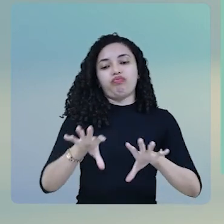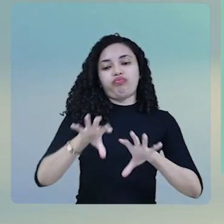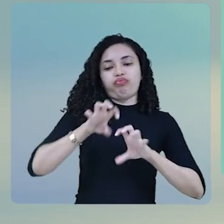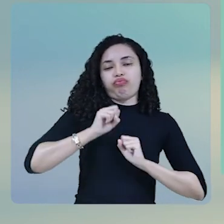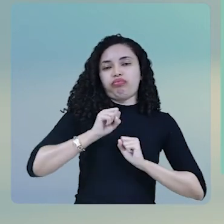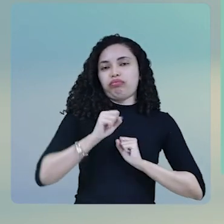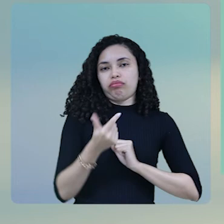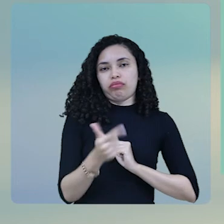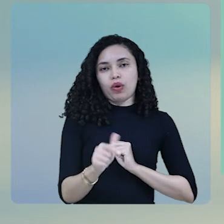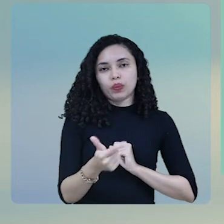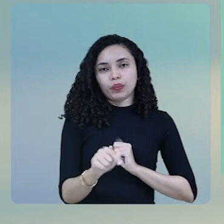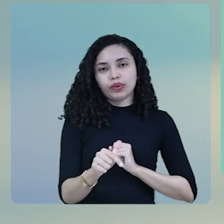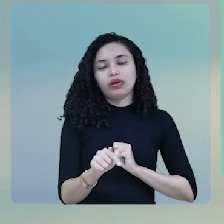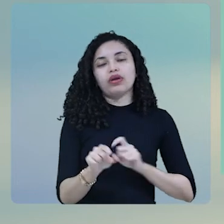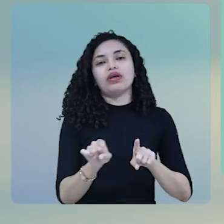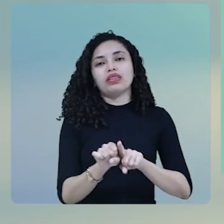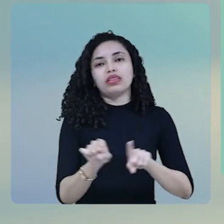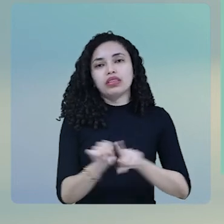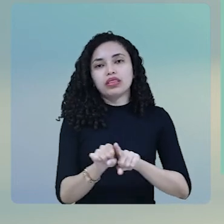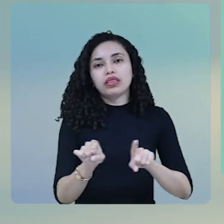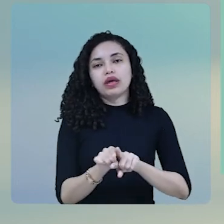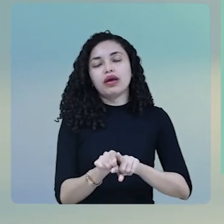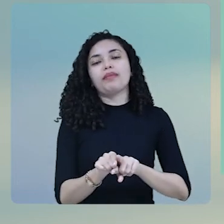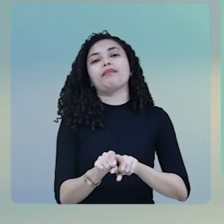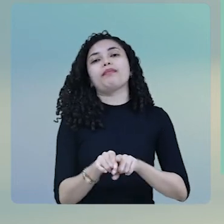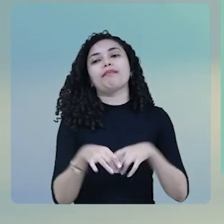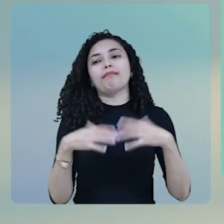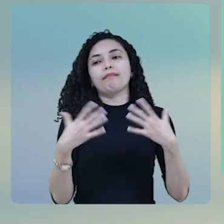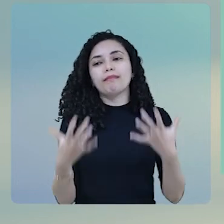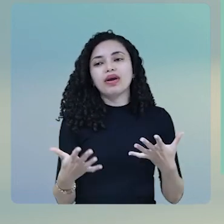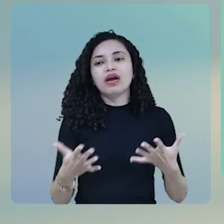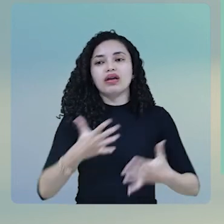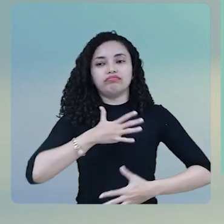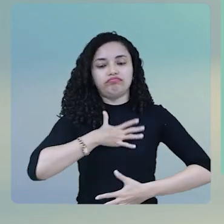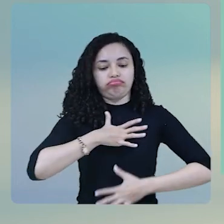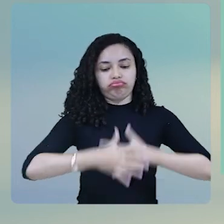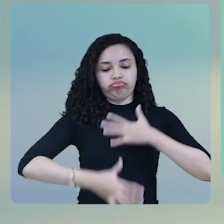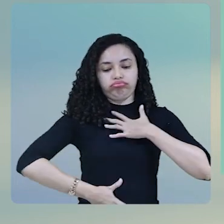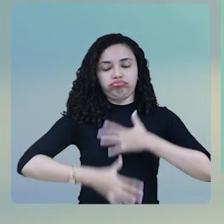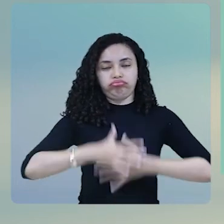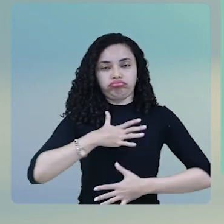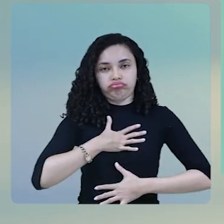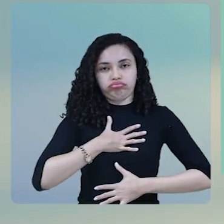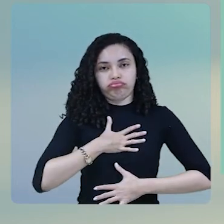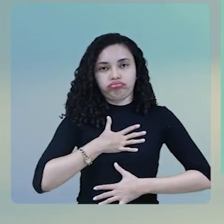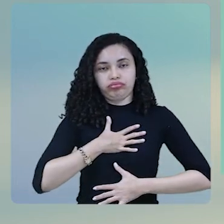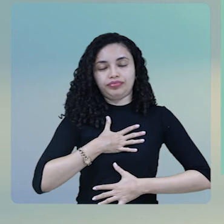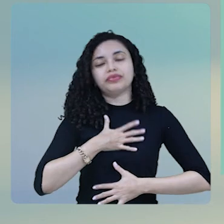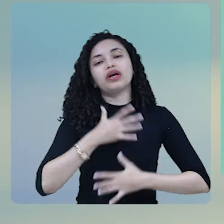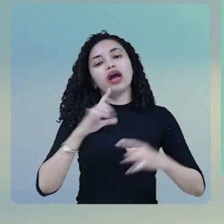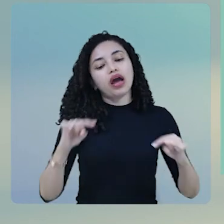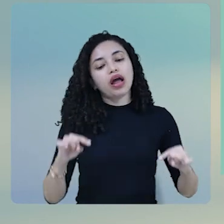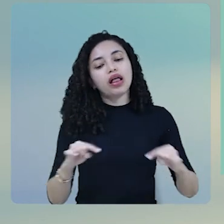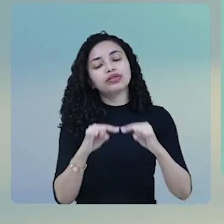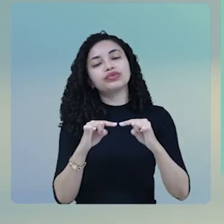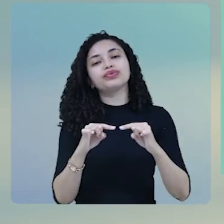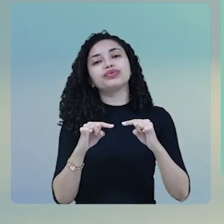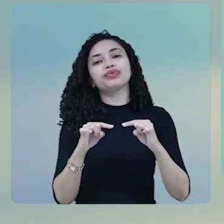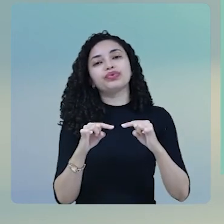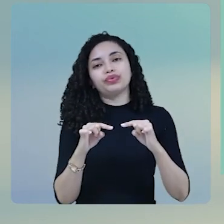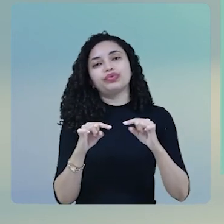podem ser de origem não infecciosa e estão associadas às deficiências e às incapacidades